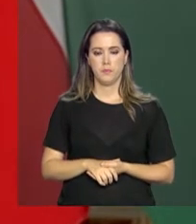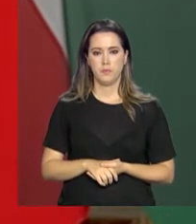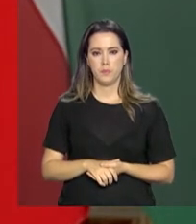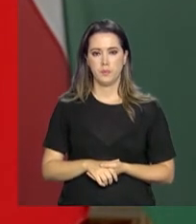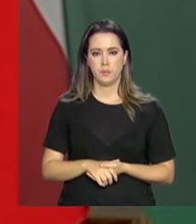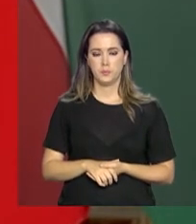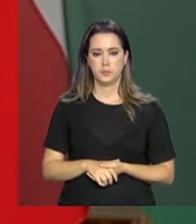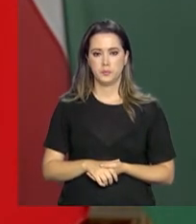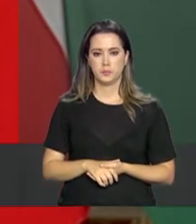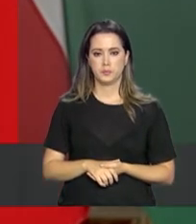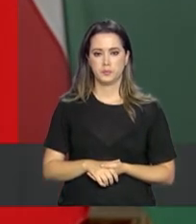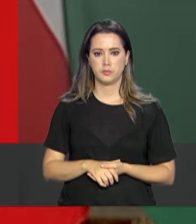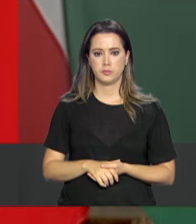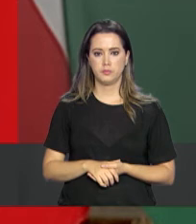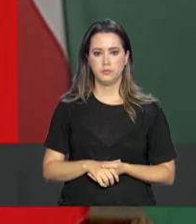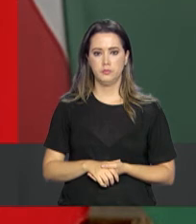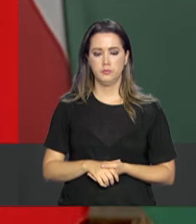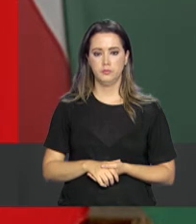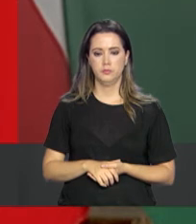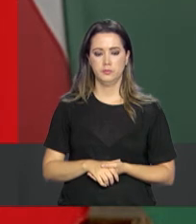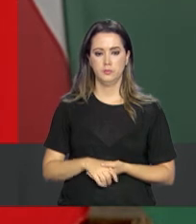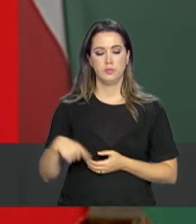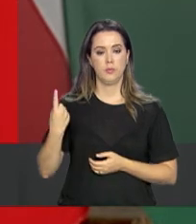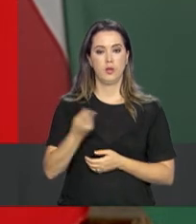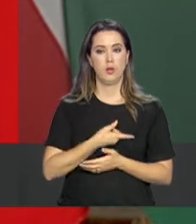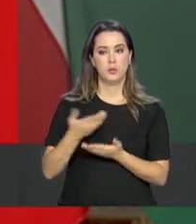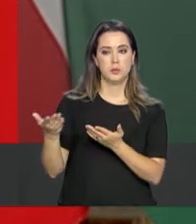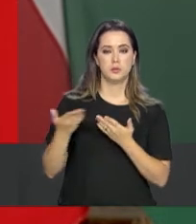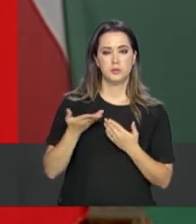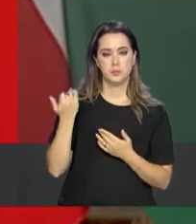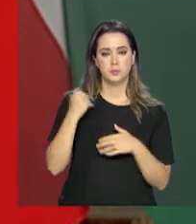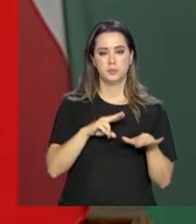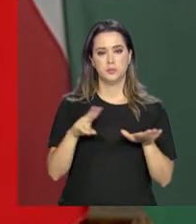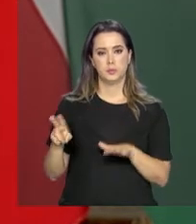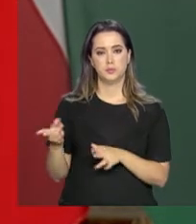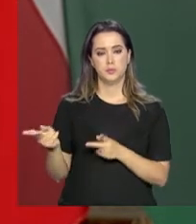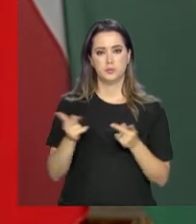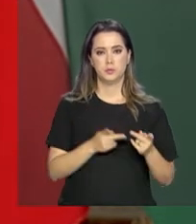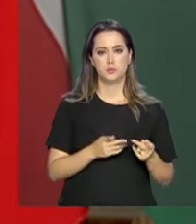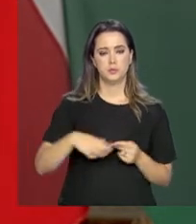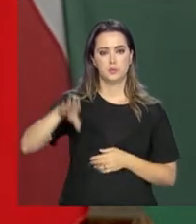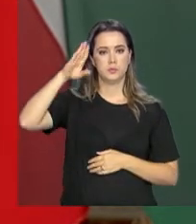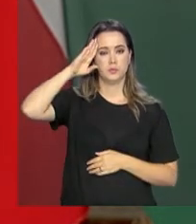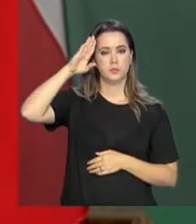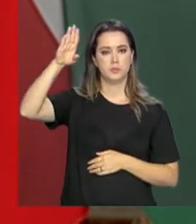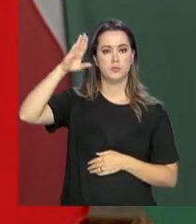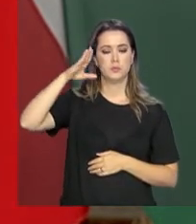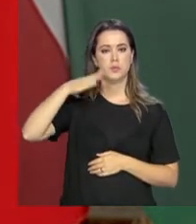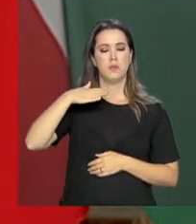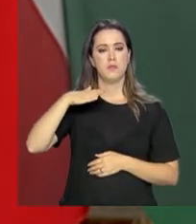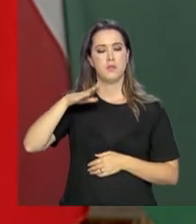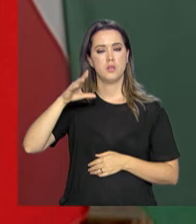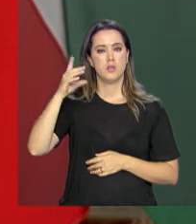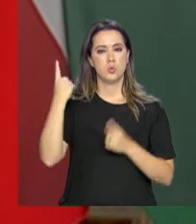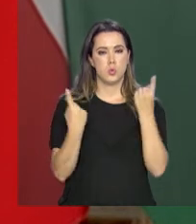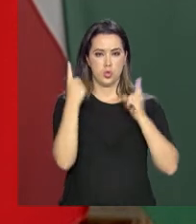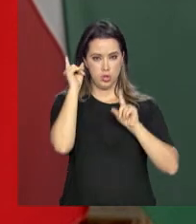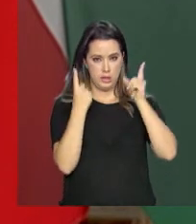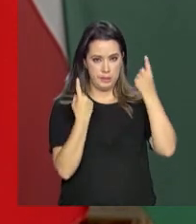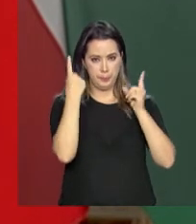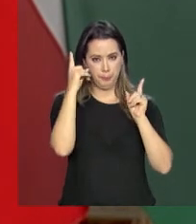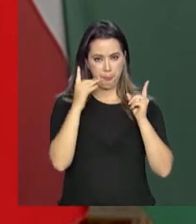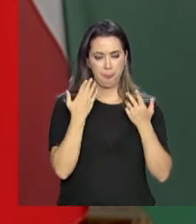recebemos ainda na semana passada a visita do comandante do exército chileno e